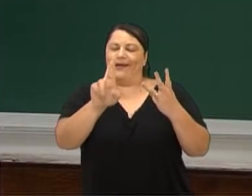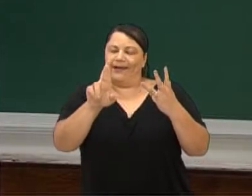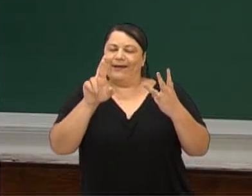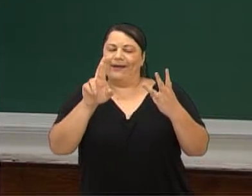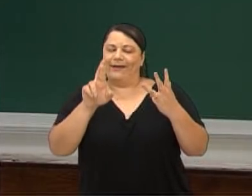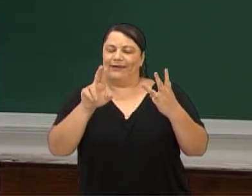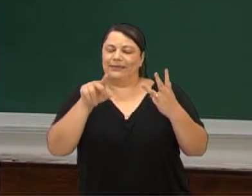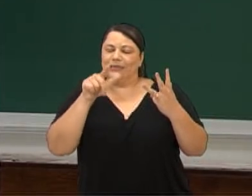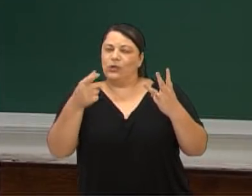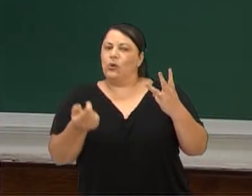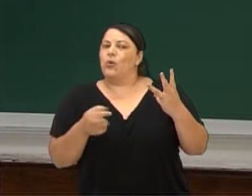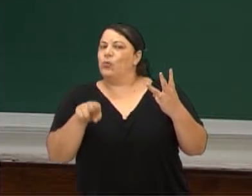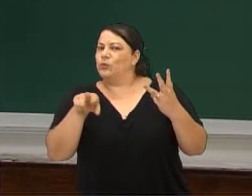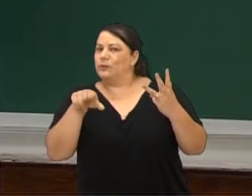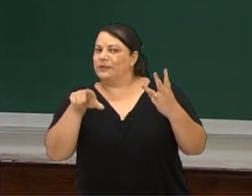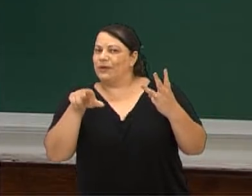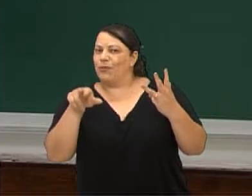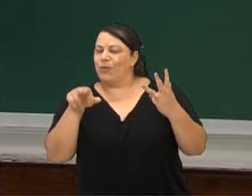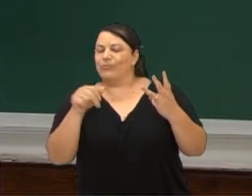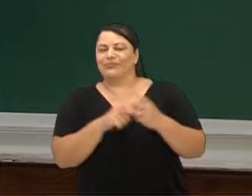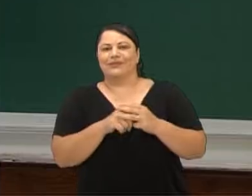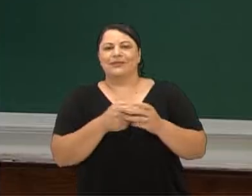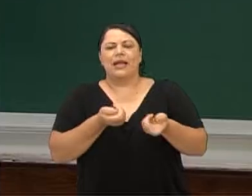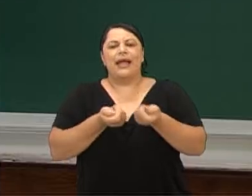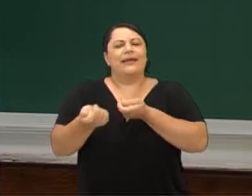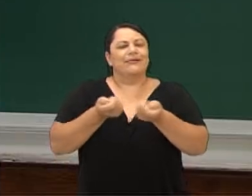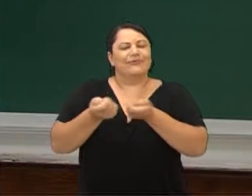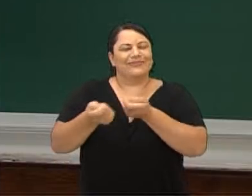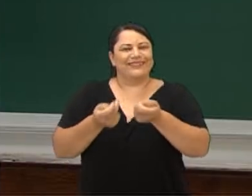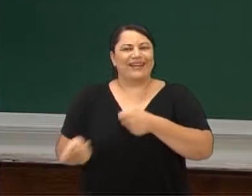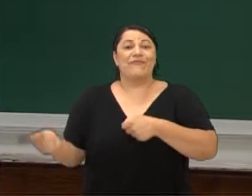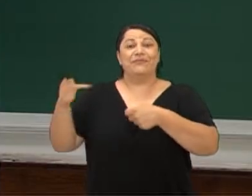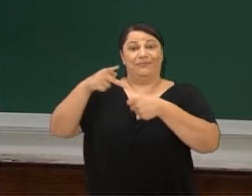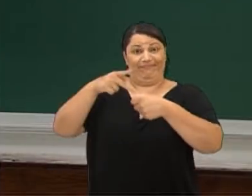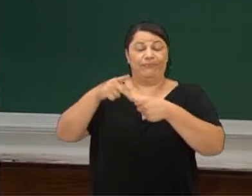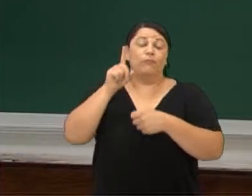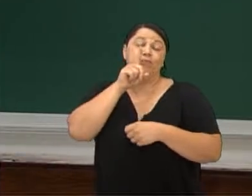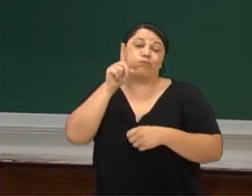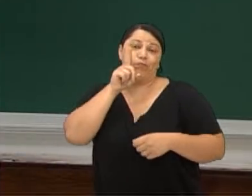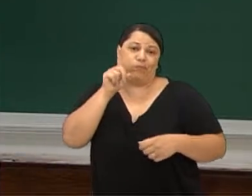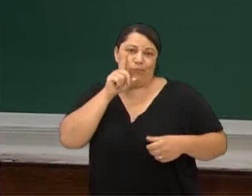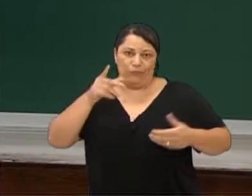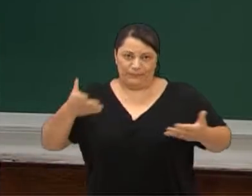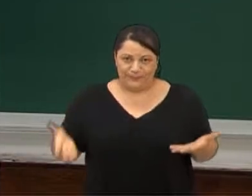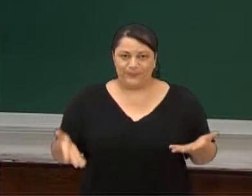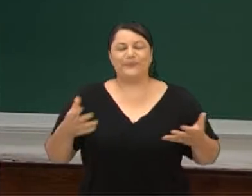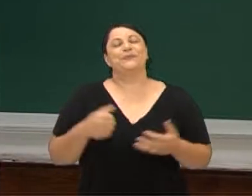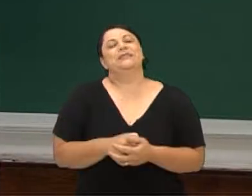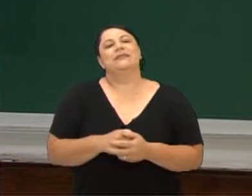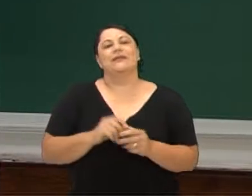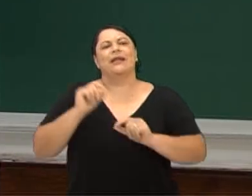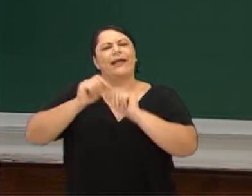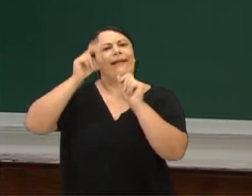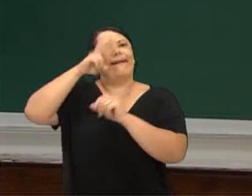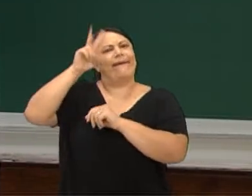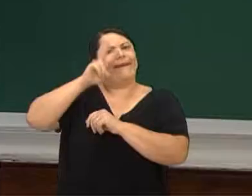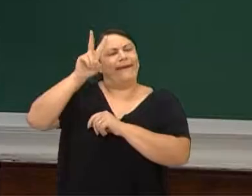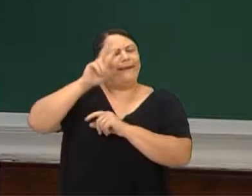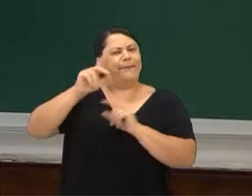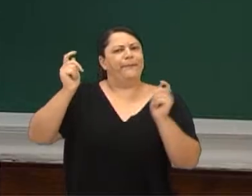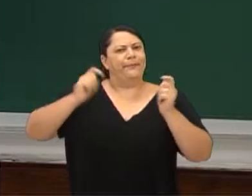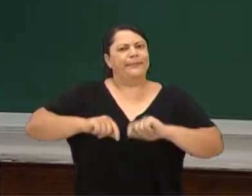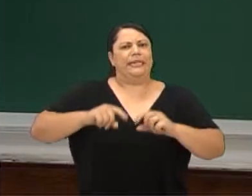quê? Administravam petróleo, principalmente nos Estados Unidos. E lembrando, Rockefeller,